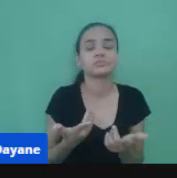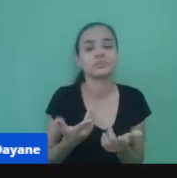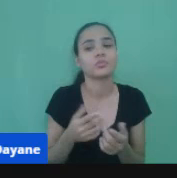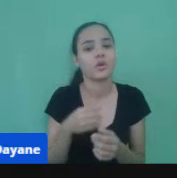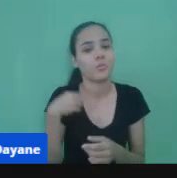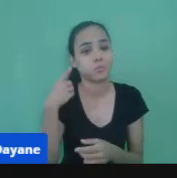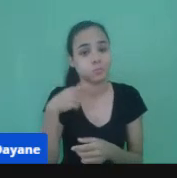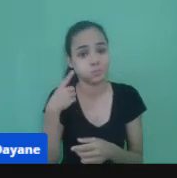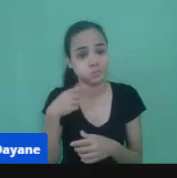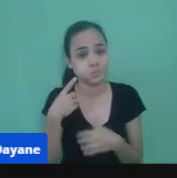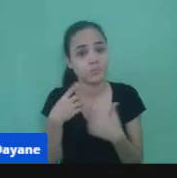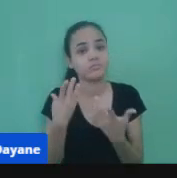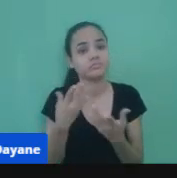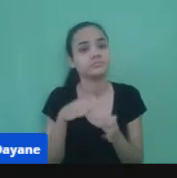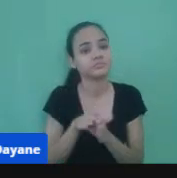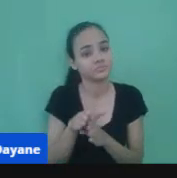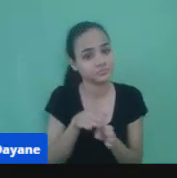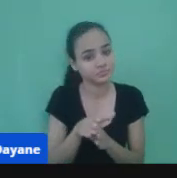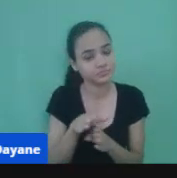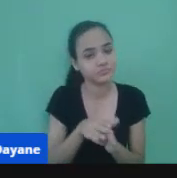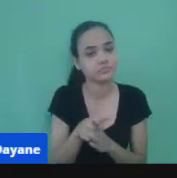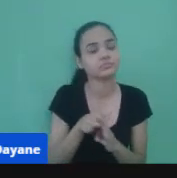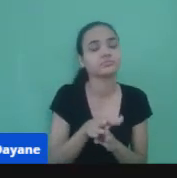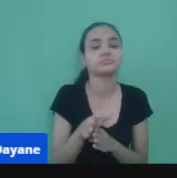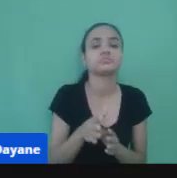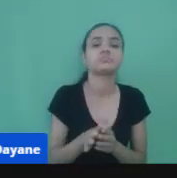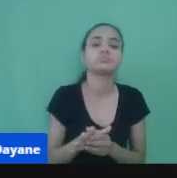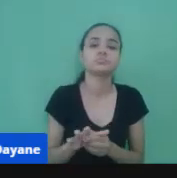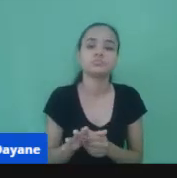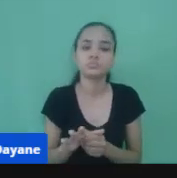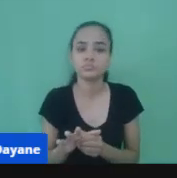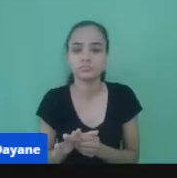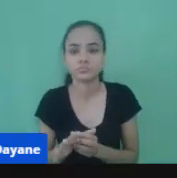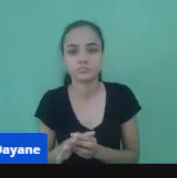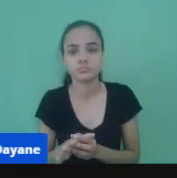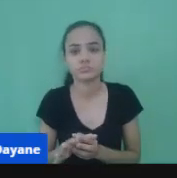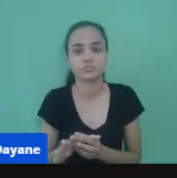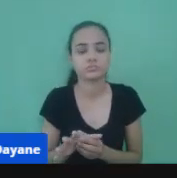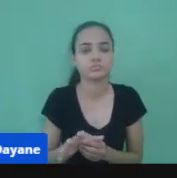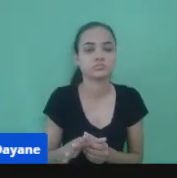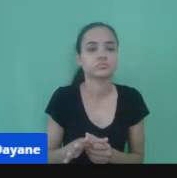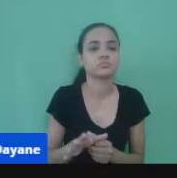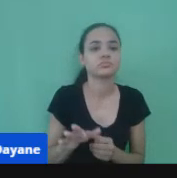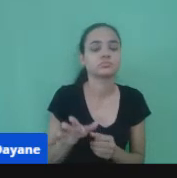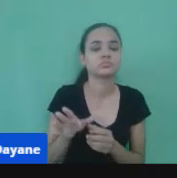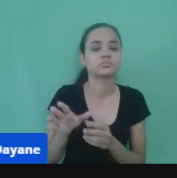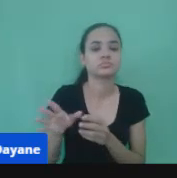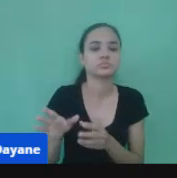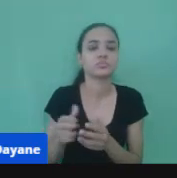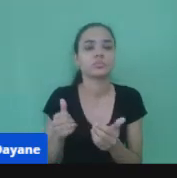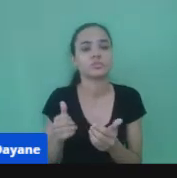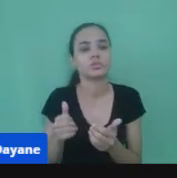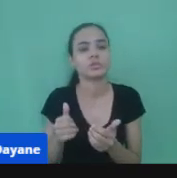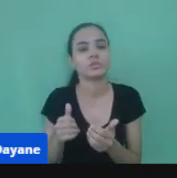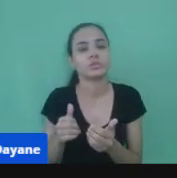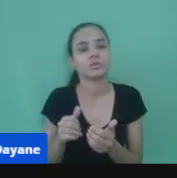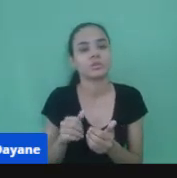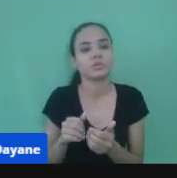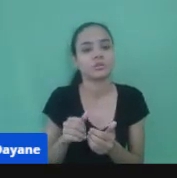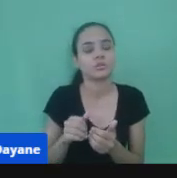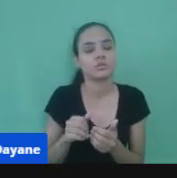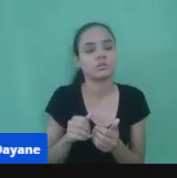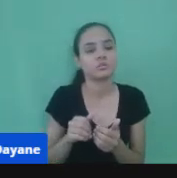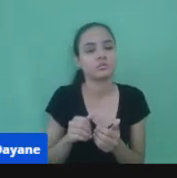eu trouxe agora, eu também encontrei em um artigo de um professor da Universidade Estadual do Rio de Janeiro, ele é professor de Direito Civil, que ele diz o